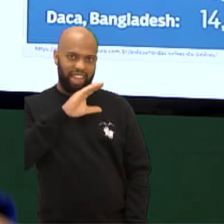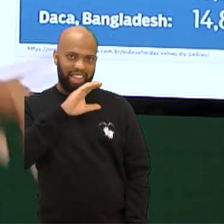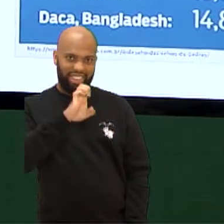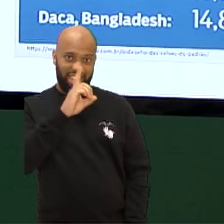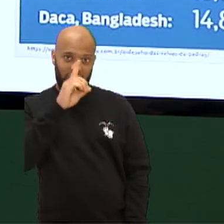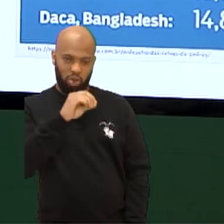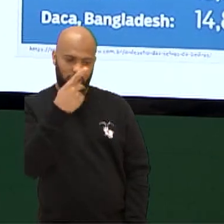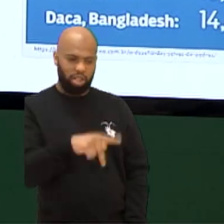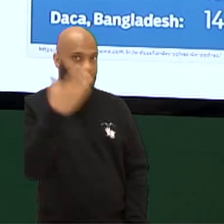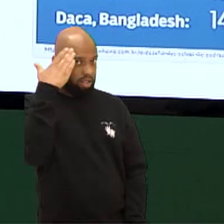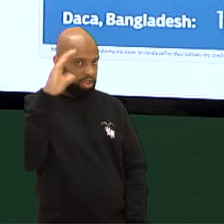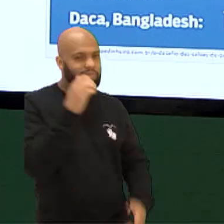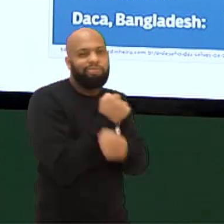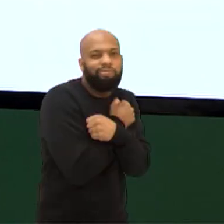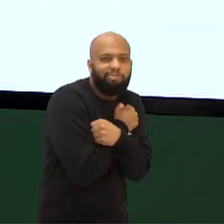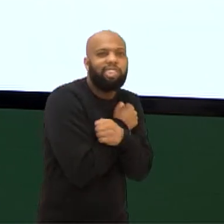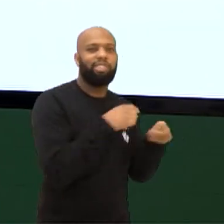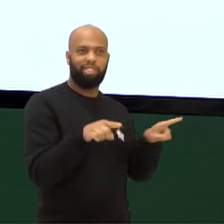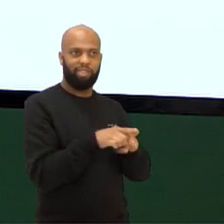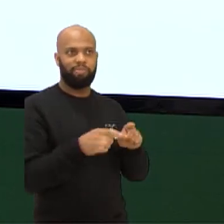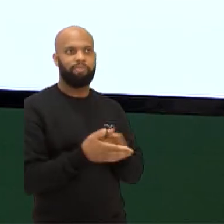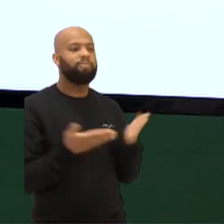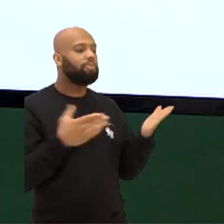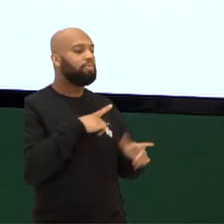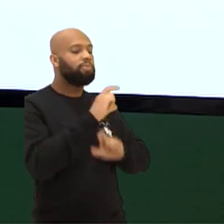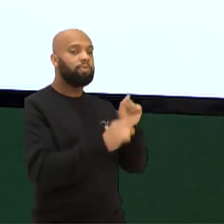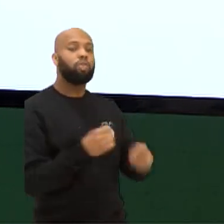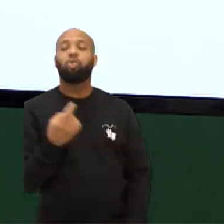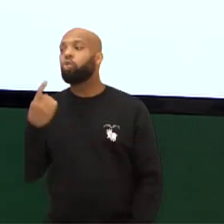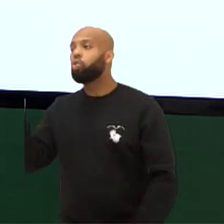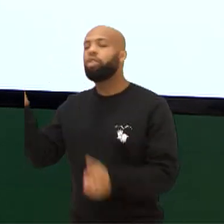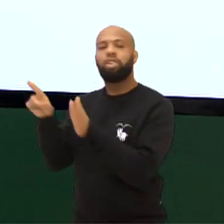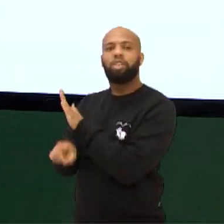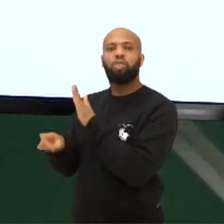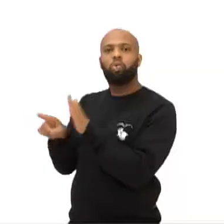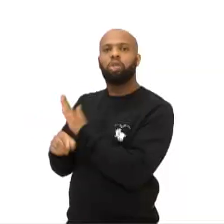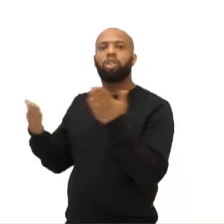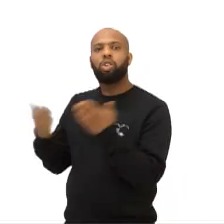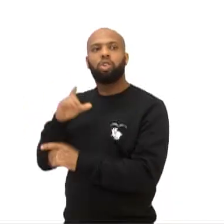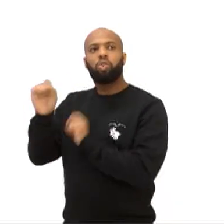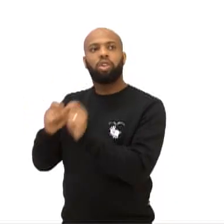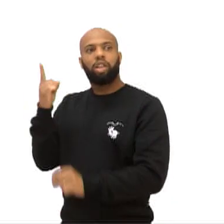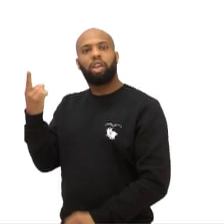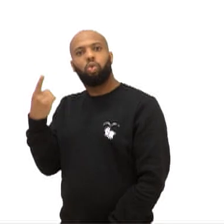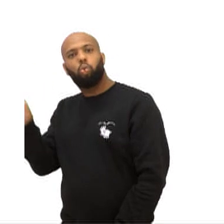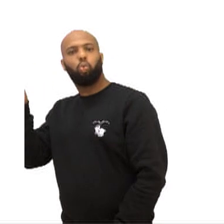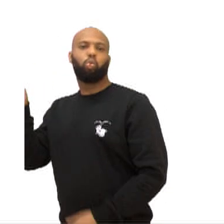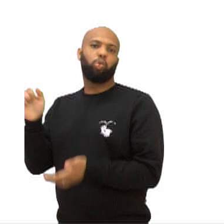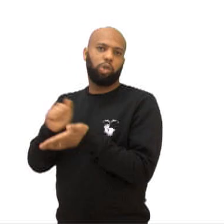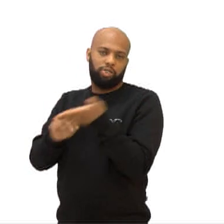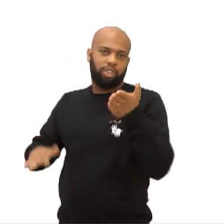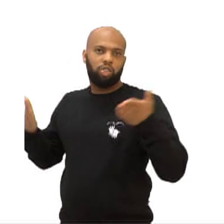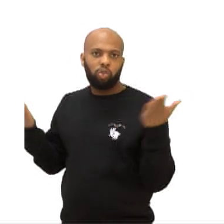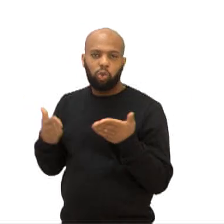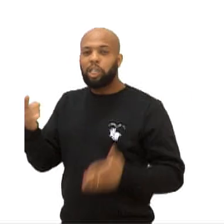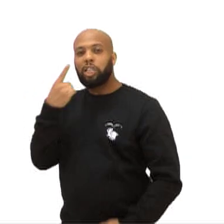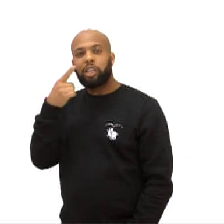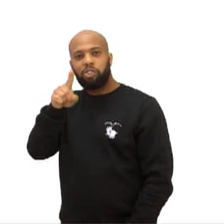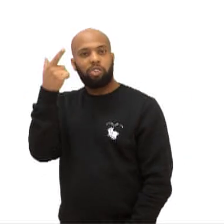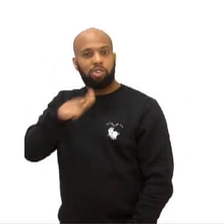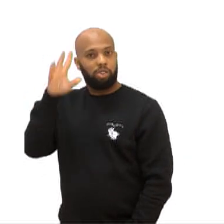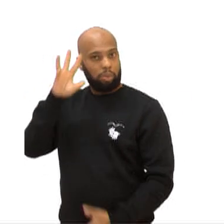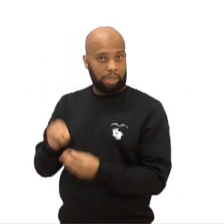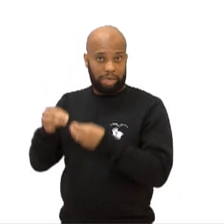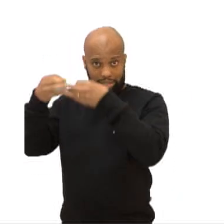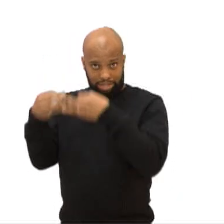abraço para vocês. O que temos agora, professora? Agora nós temos o último quiz de hoje. Vamos para a nossa última atividade para ver, literalmente, se